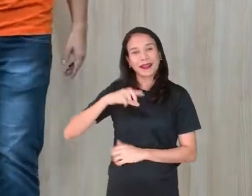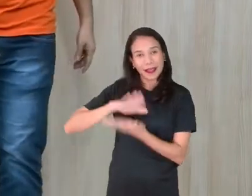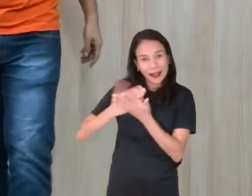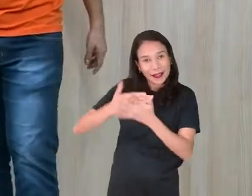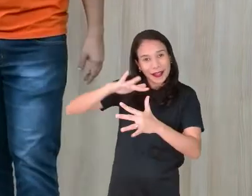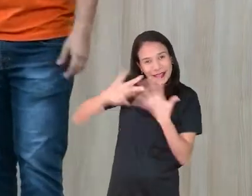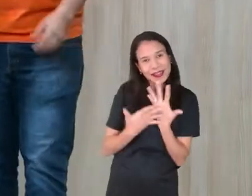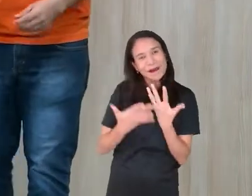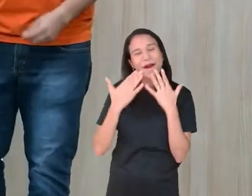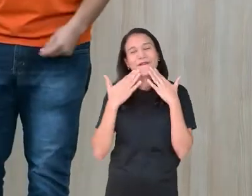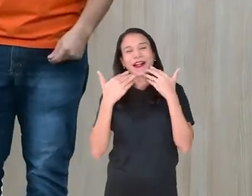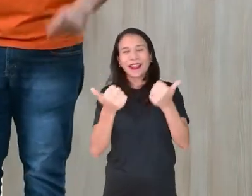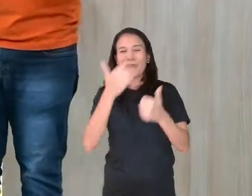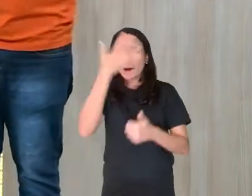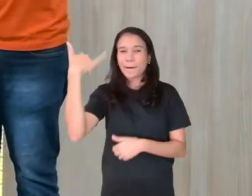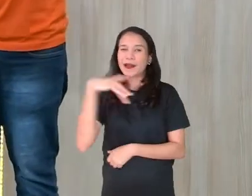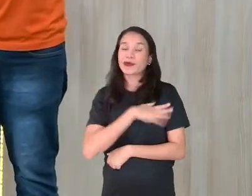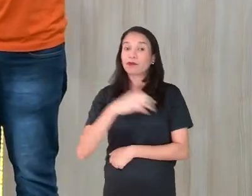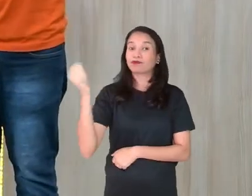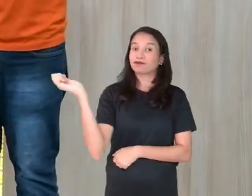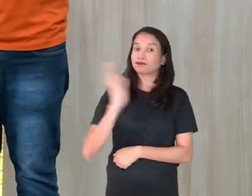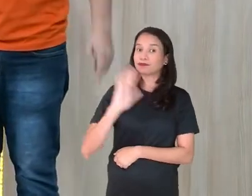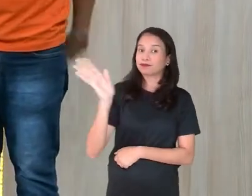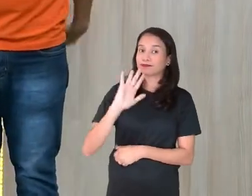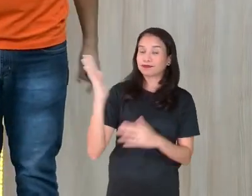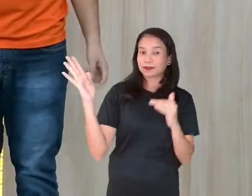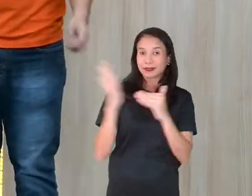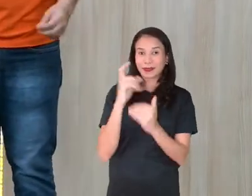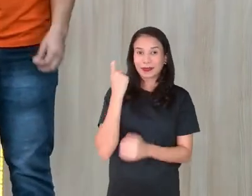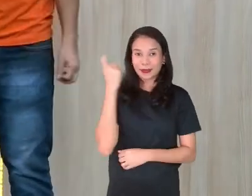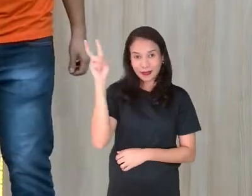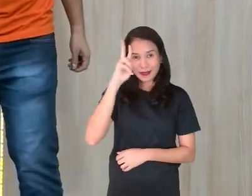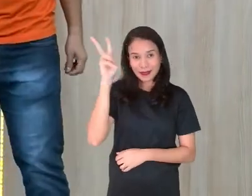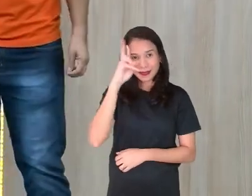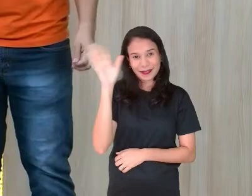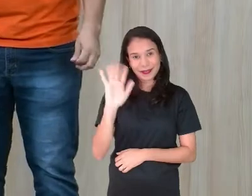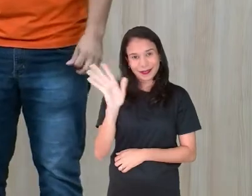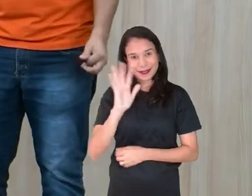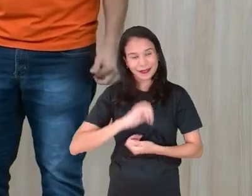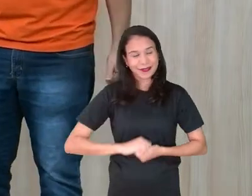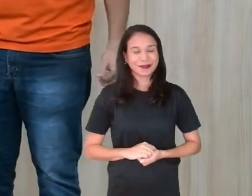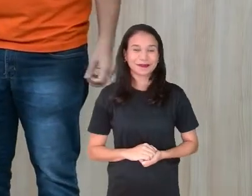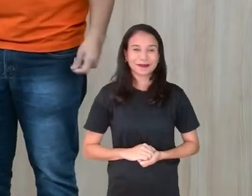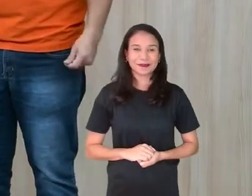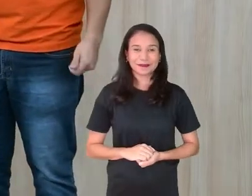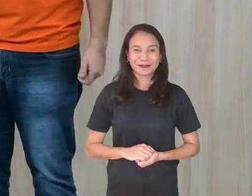Helena, valeu mesmo, pessoal, até segunda-feira que vem, um abraço e tchau, tchau.